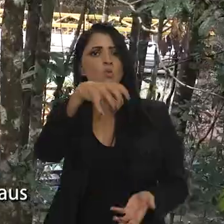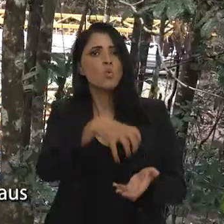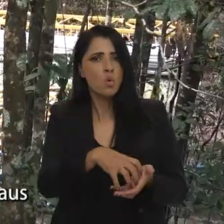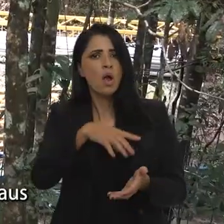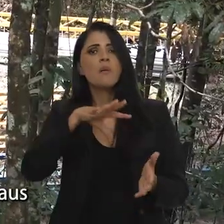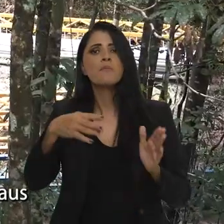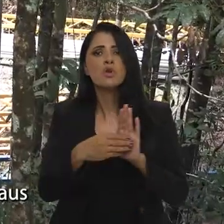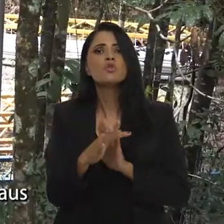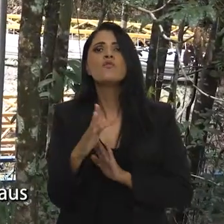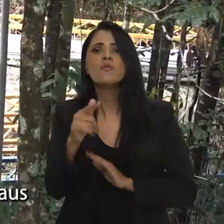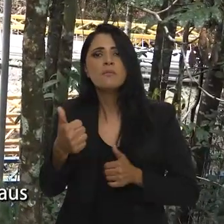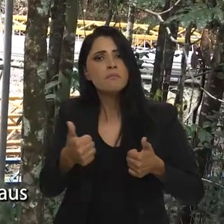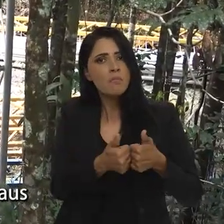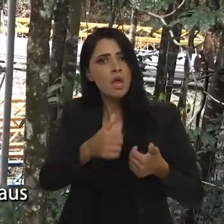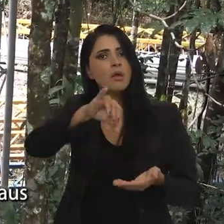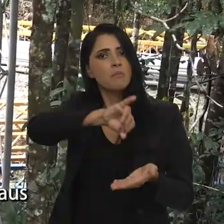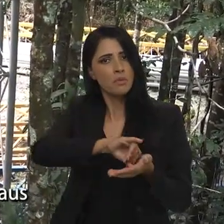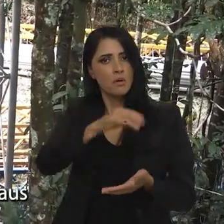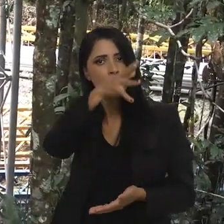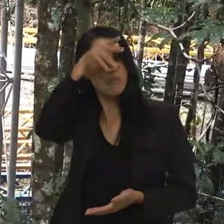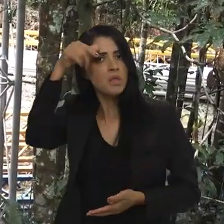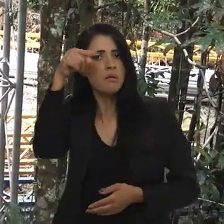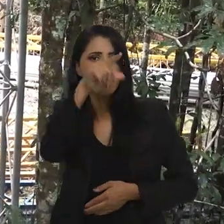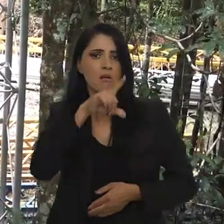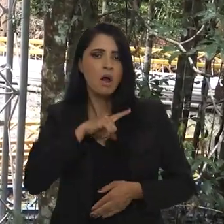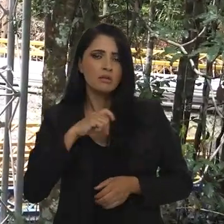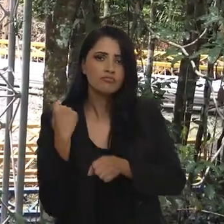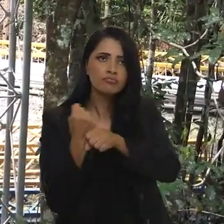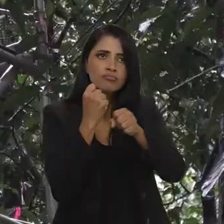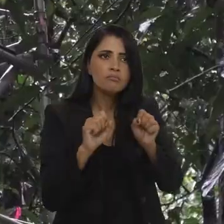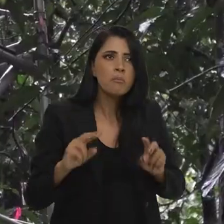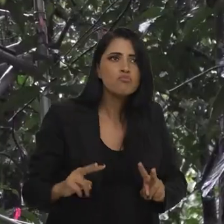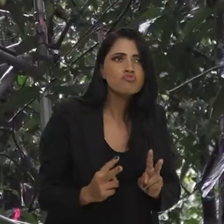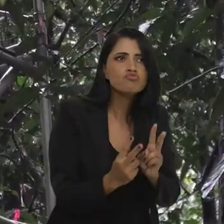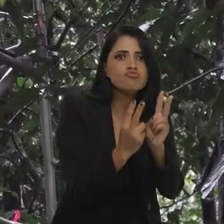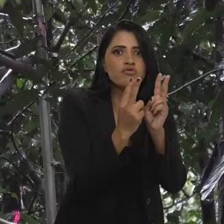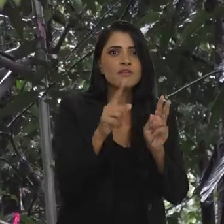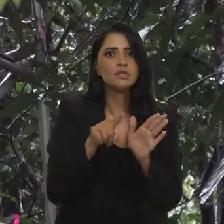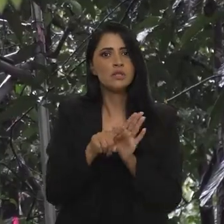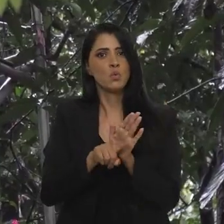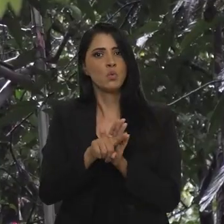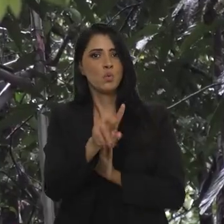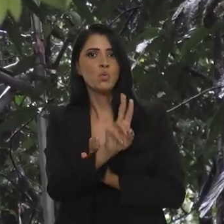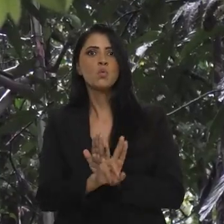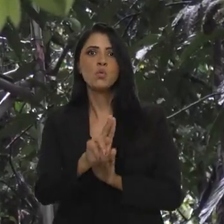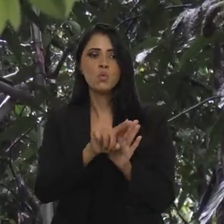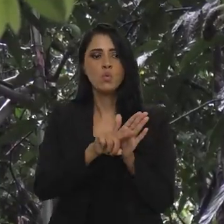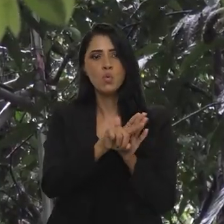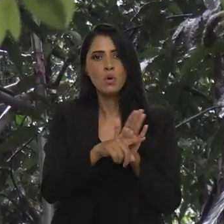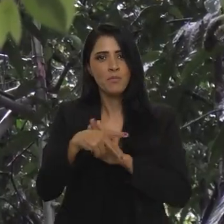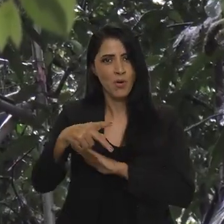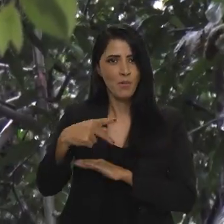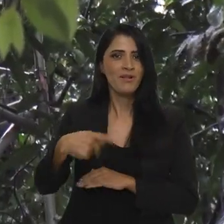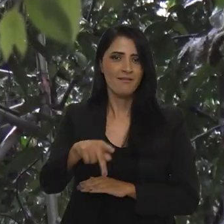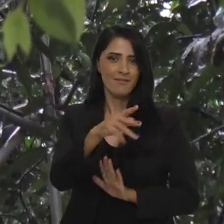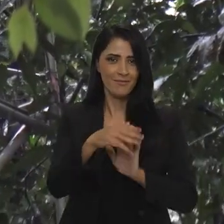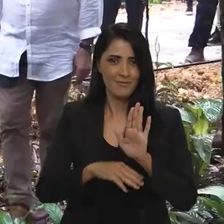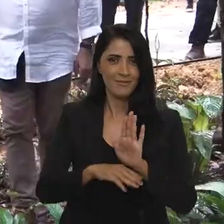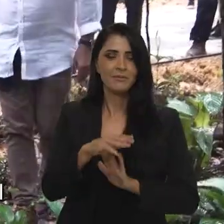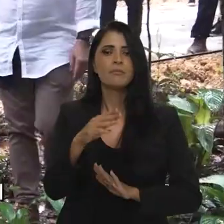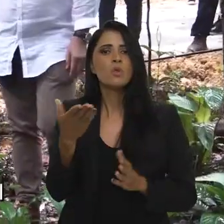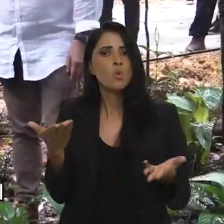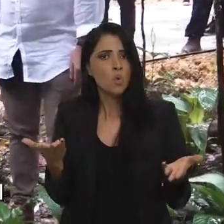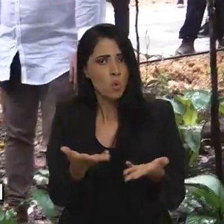A estação Amazon Face fica próxima a Manaus e lá estão sendo montadas as torres que serão usadas nas pesquisas do